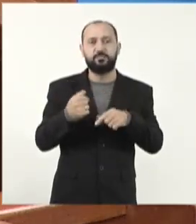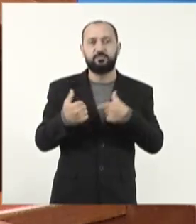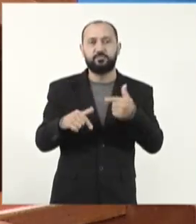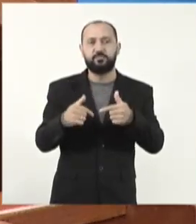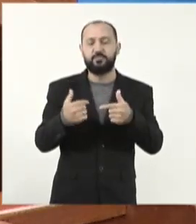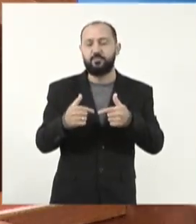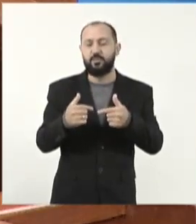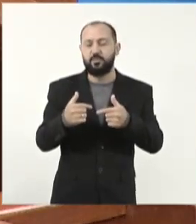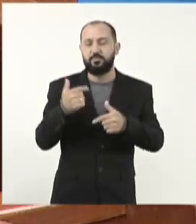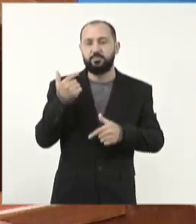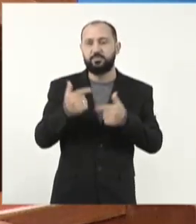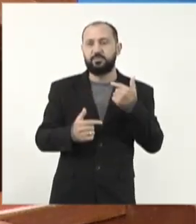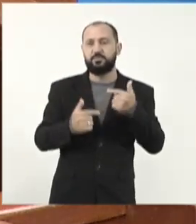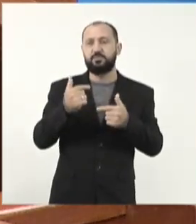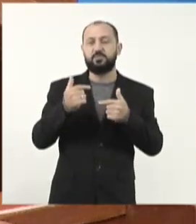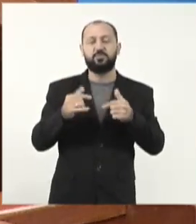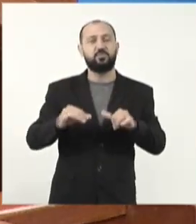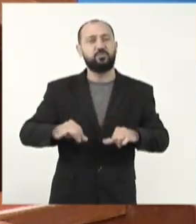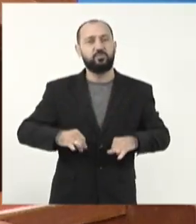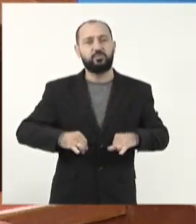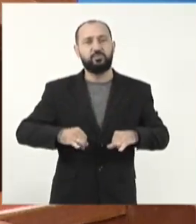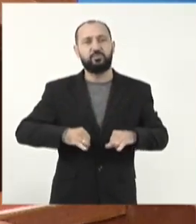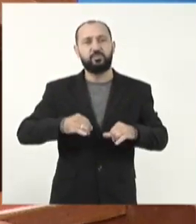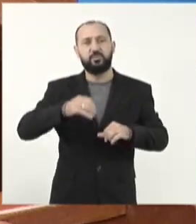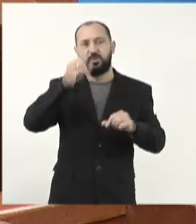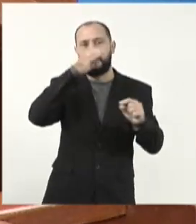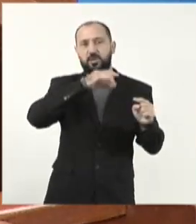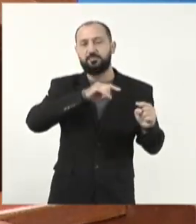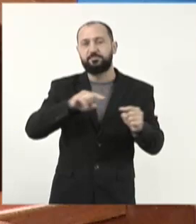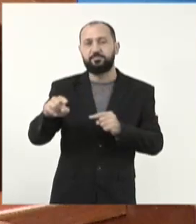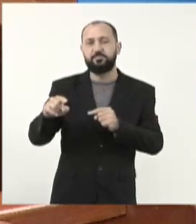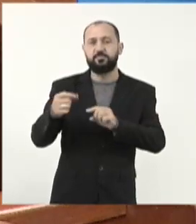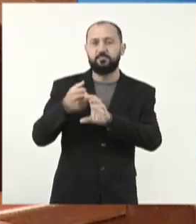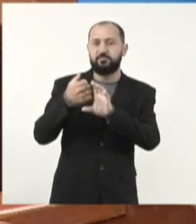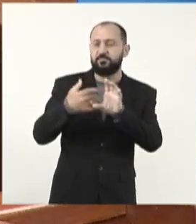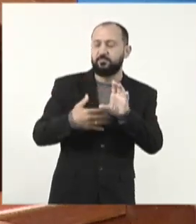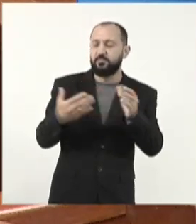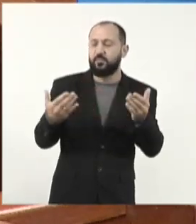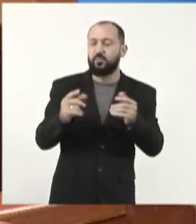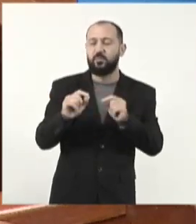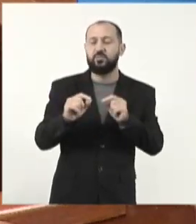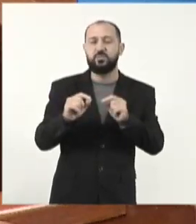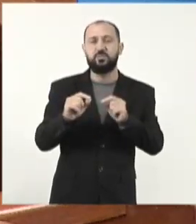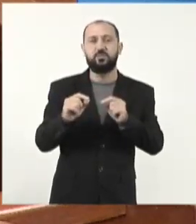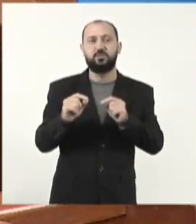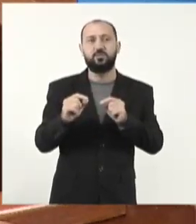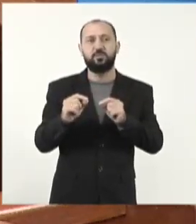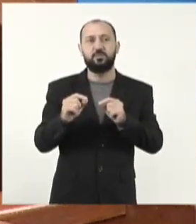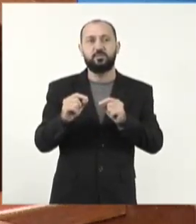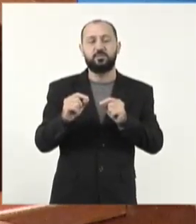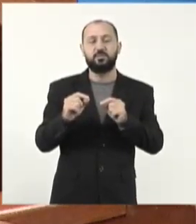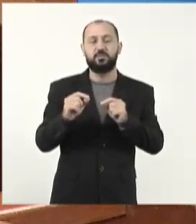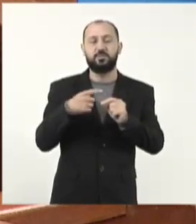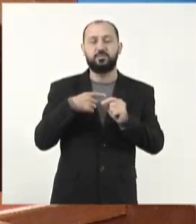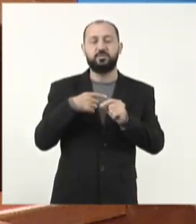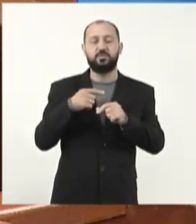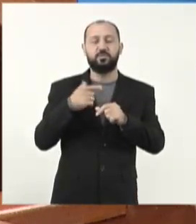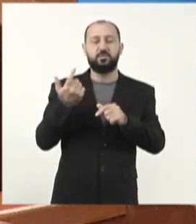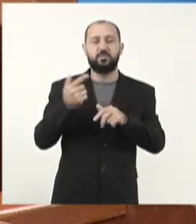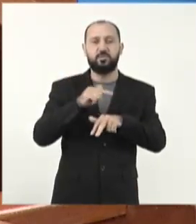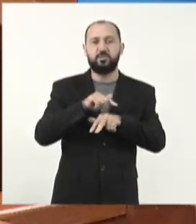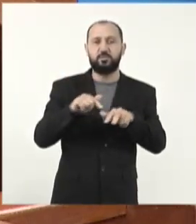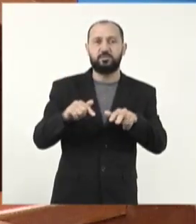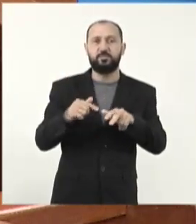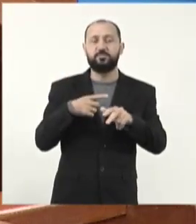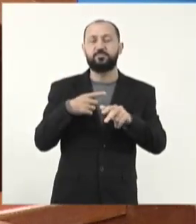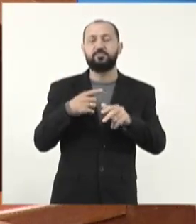da sua atividade política, sofreram agressão, né, caracterizada hoje como violência política de gênero. Então, isto